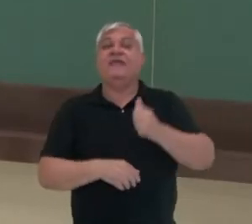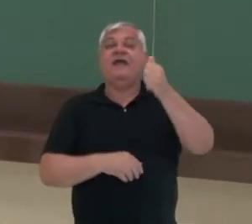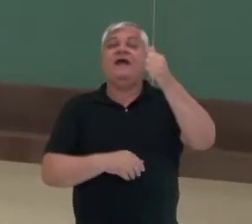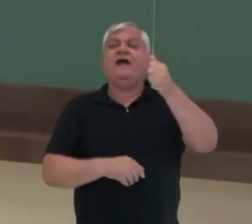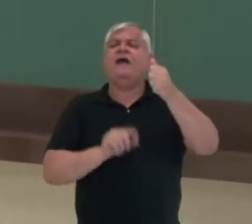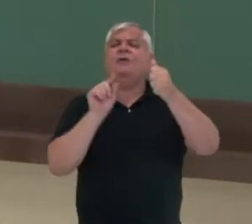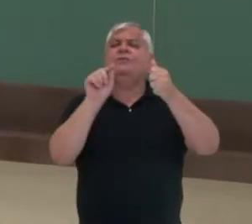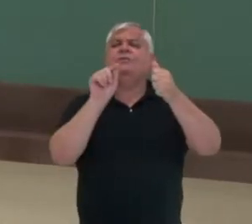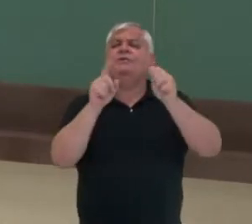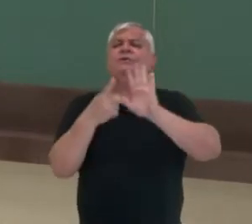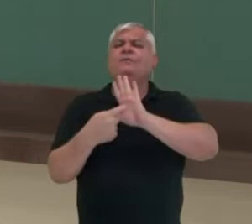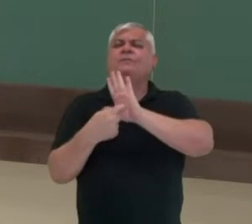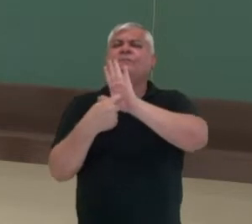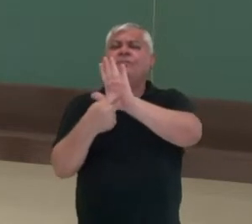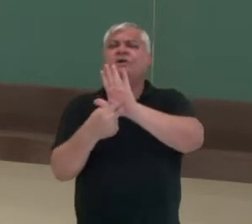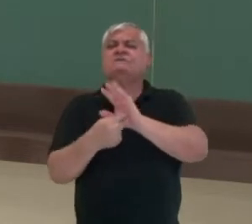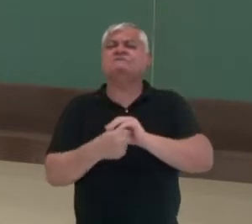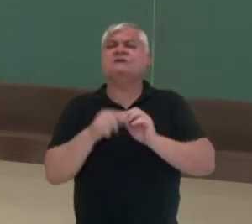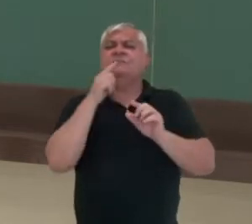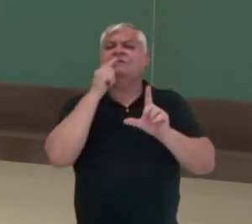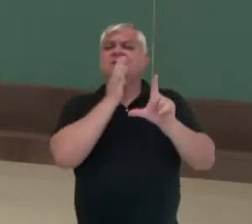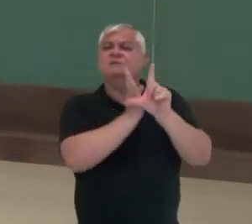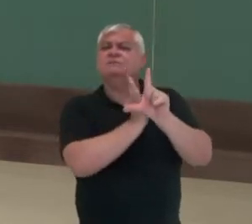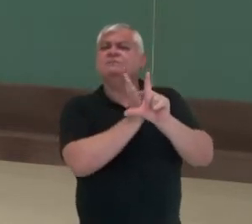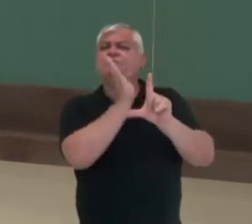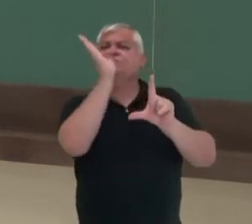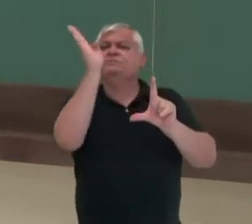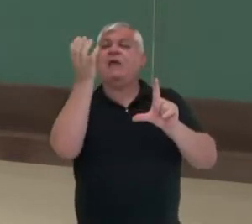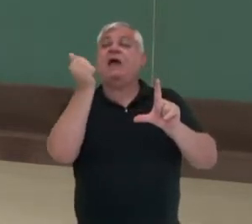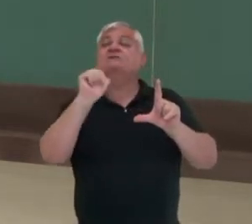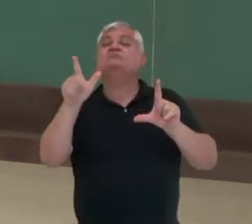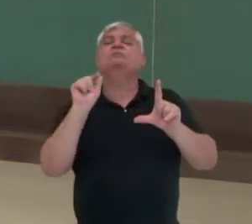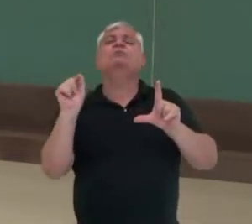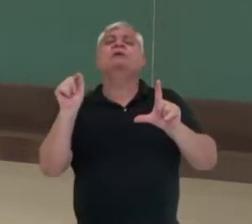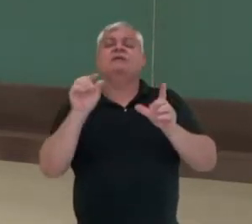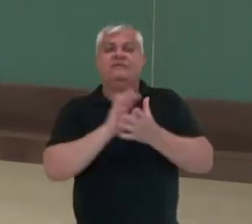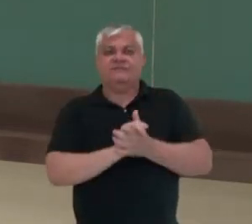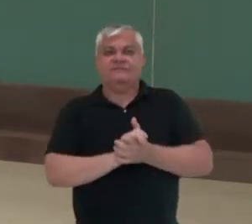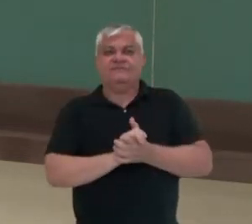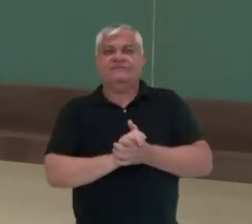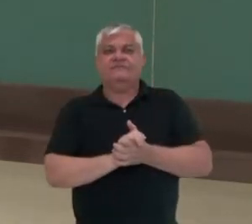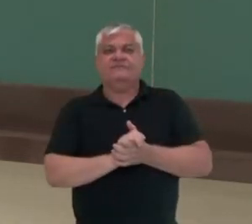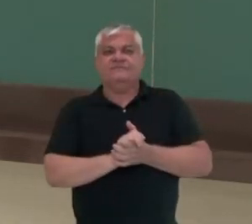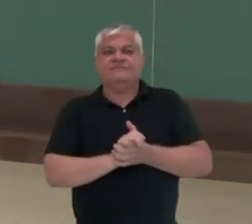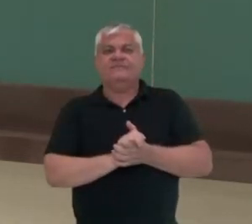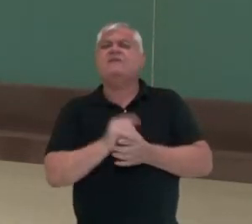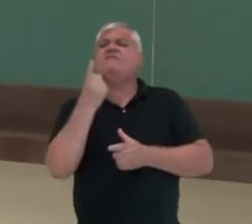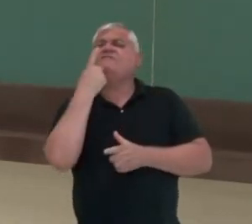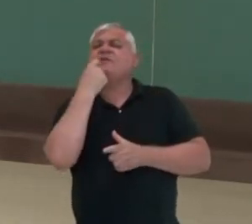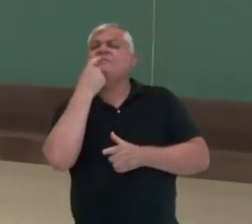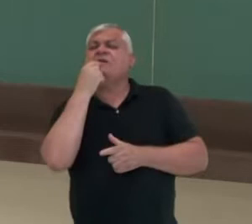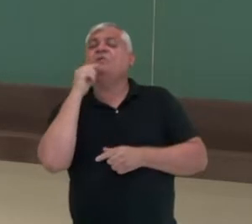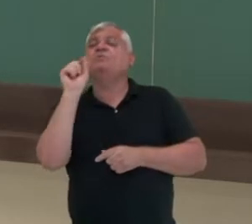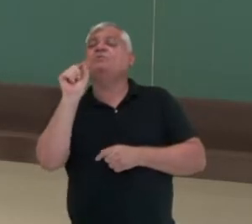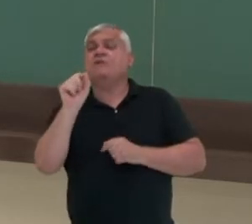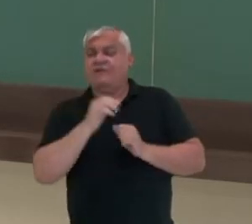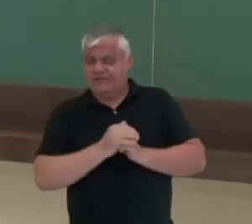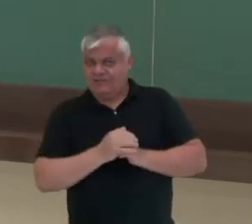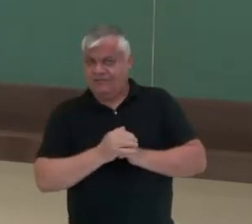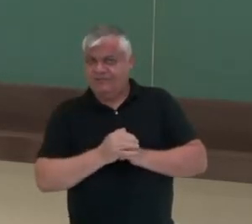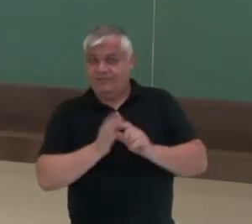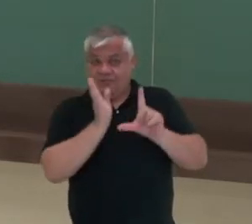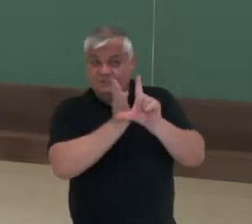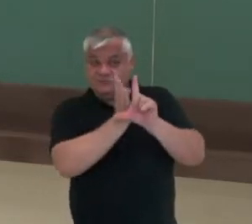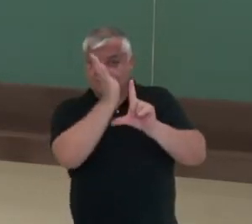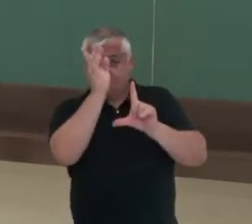né, representam os segmentos de reta em azul? Ó, já falei, hein? E os segmentos de reta em vermelho? O que significa